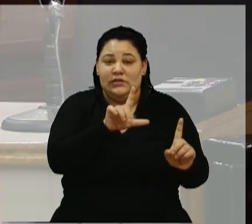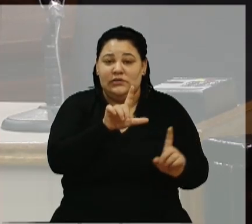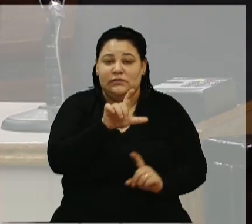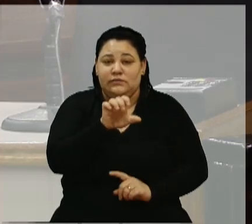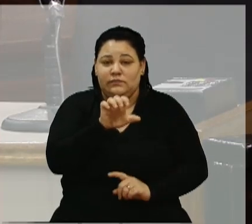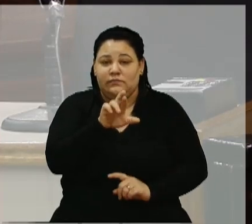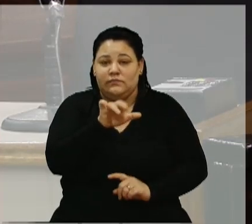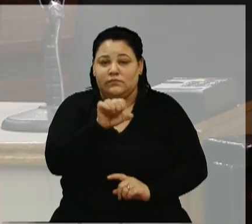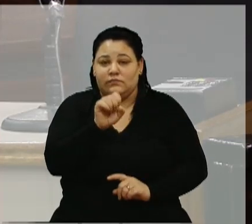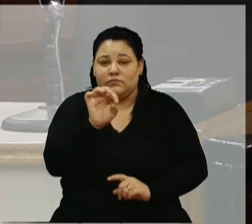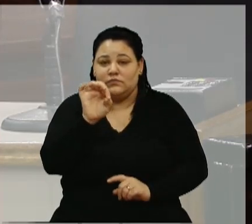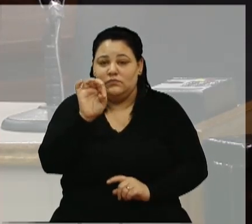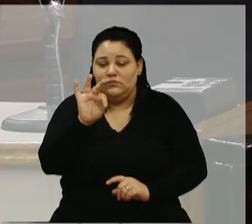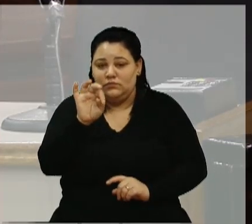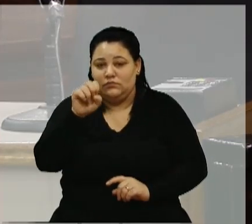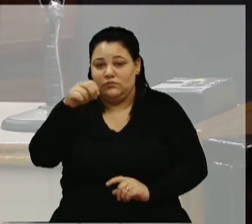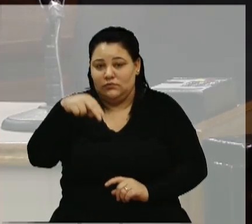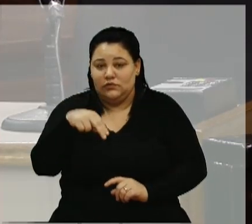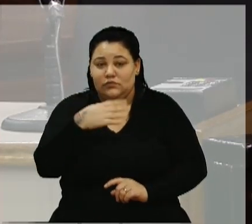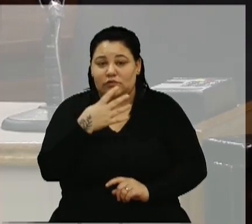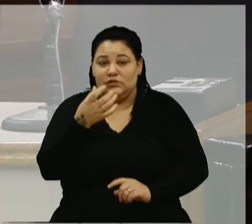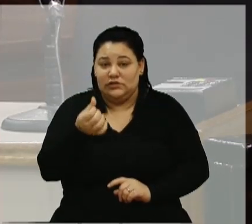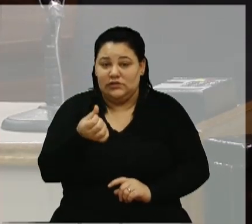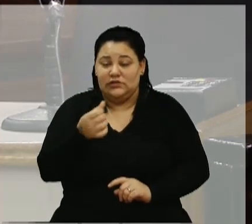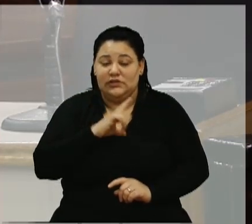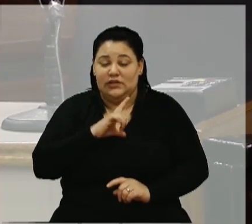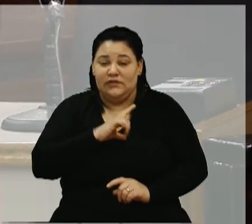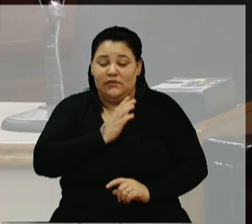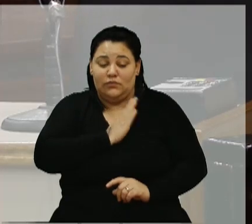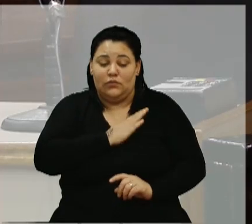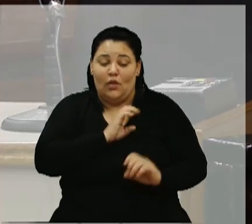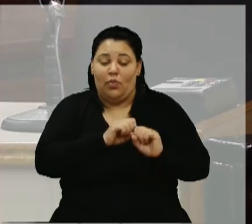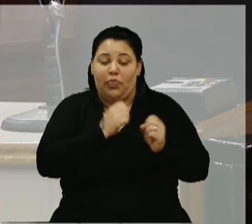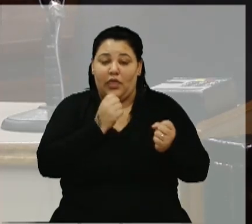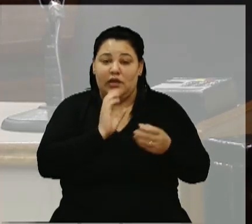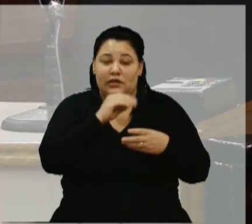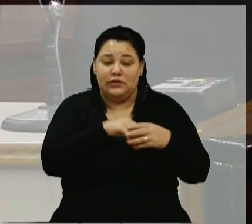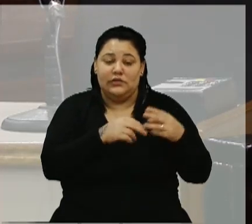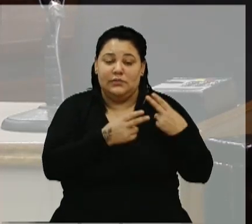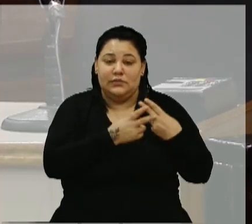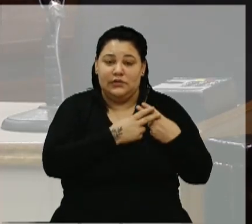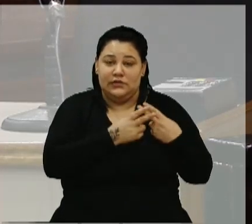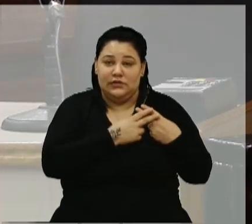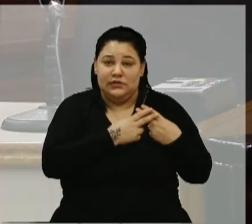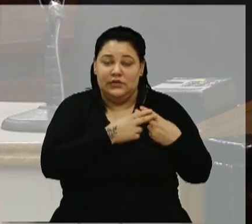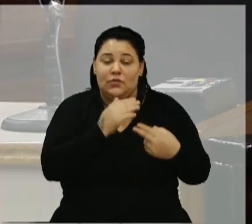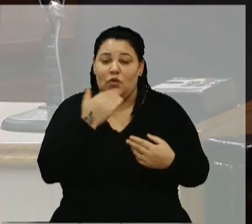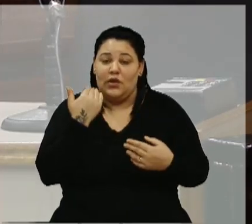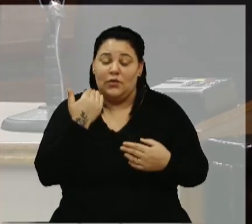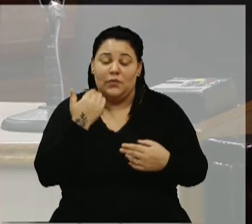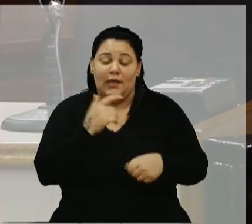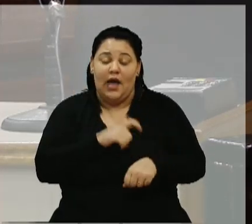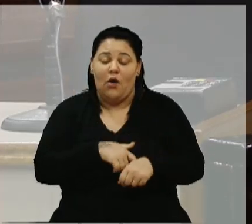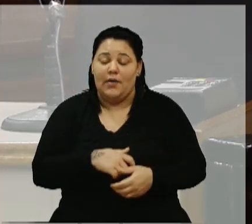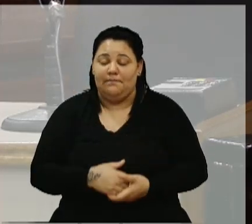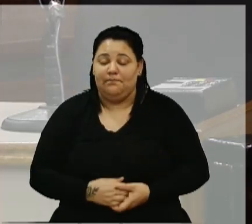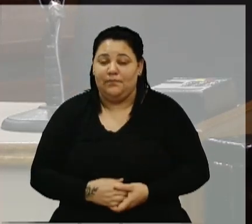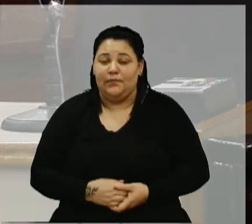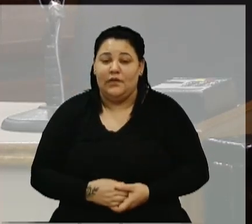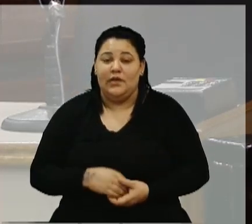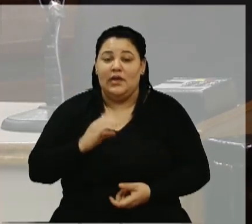Cunha, de 46 anos, que sofreu um infarto fulminante na penitenciária da Papuda, vindo a falecer. Clériston